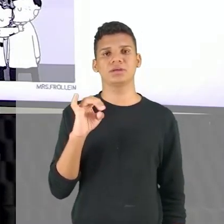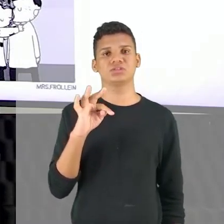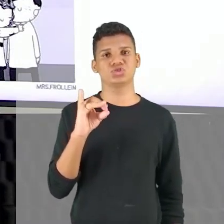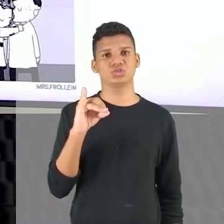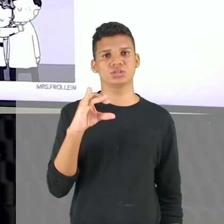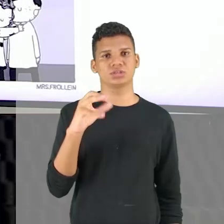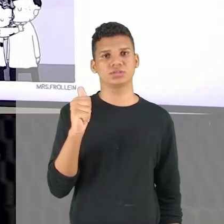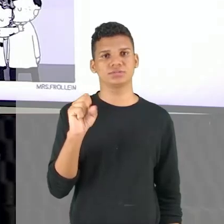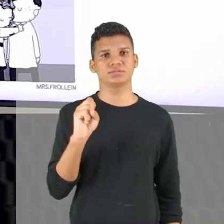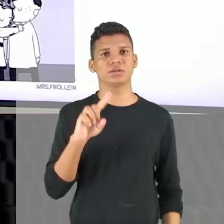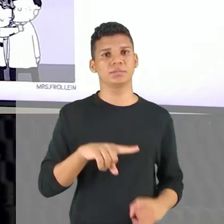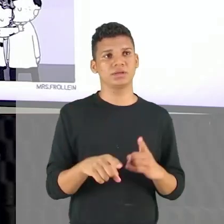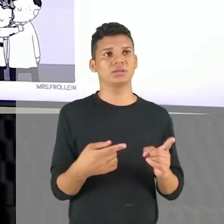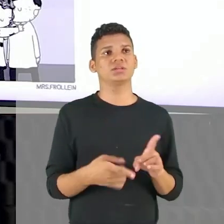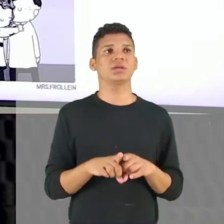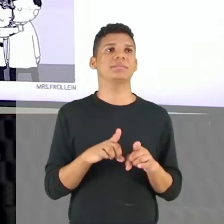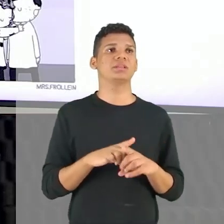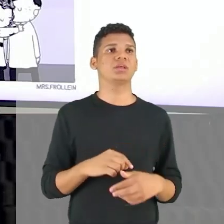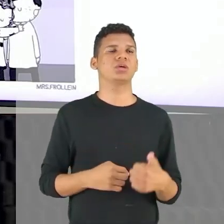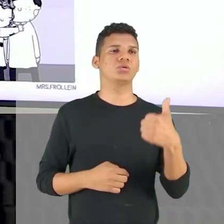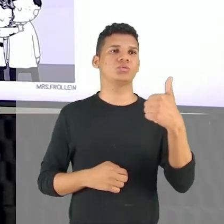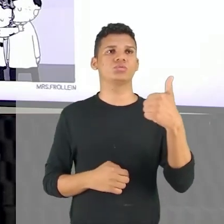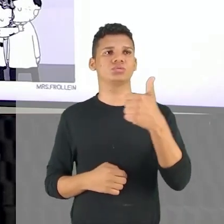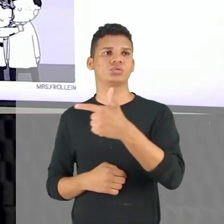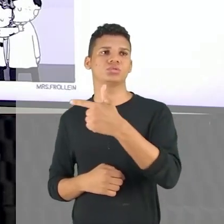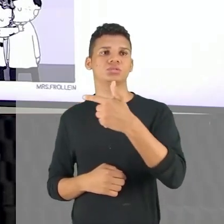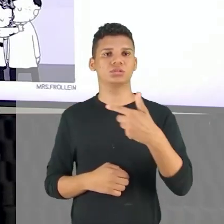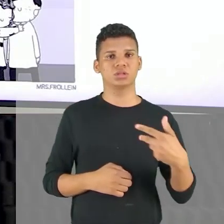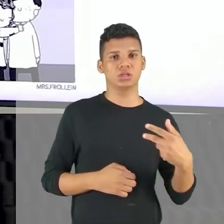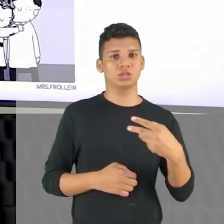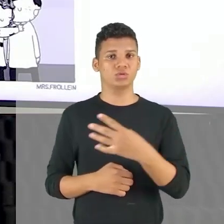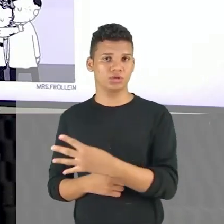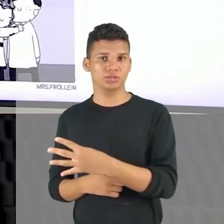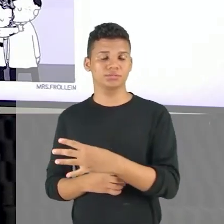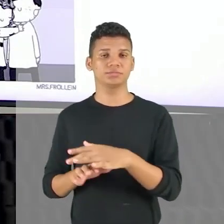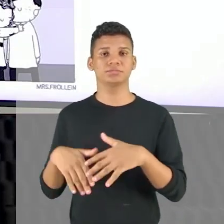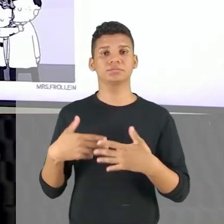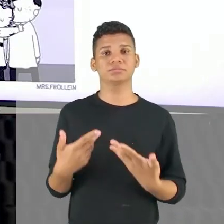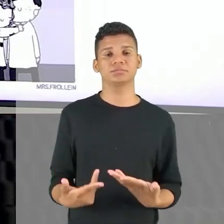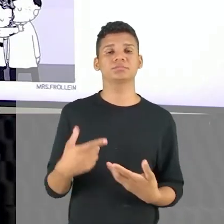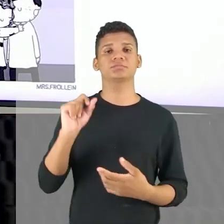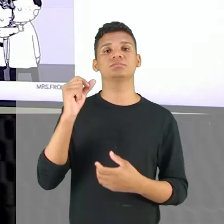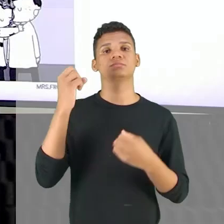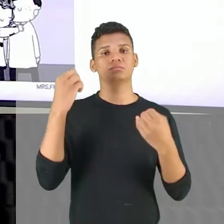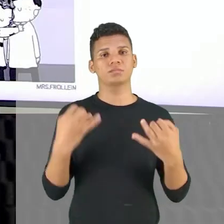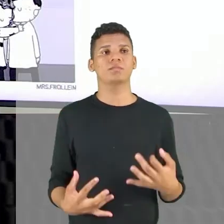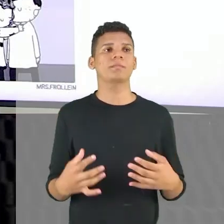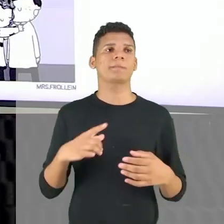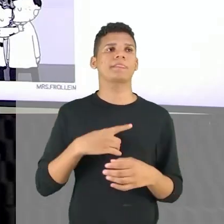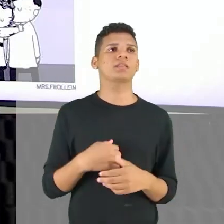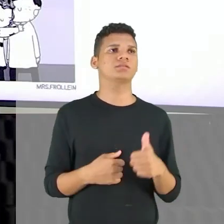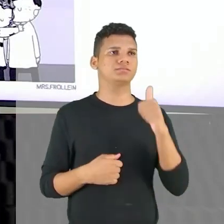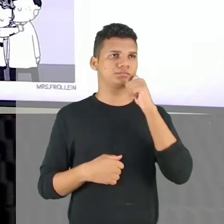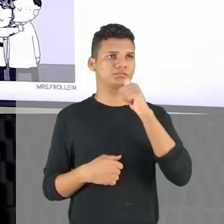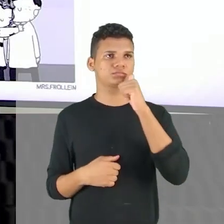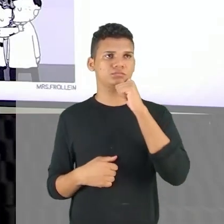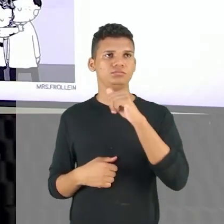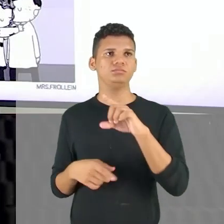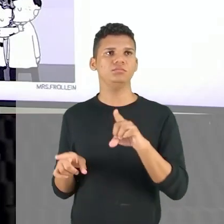1, 2, 3, 4, elas estão numeradas, tá? E diz o seguinte, inhala, né? A meninazinha está colocando a